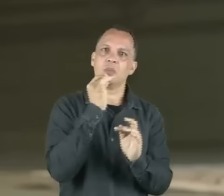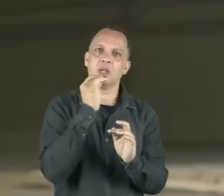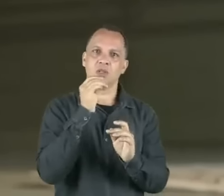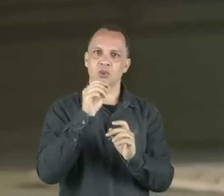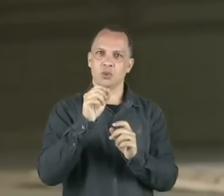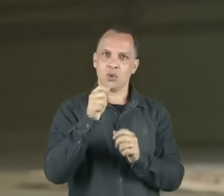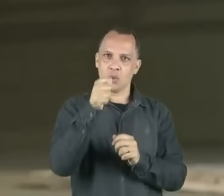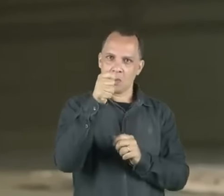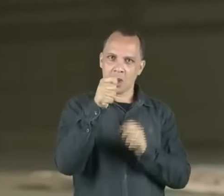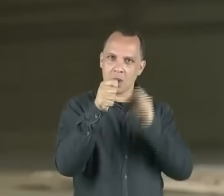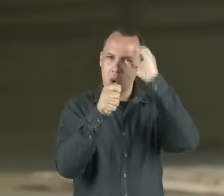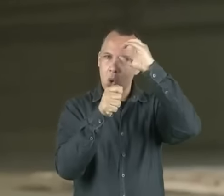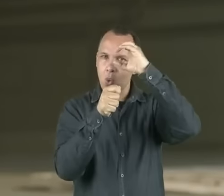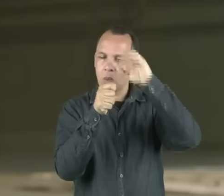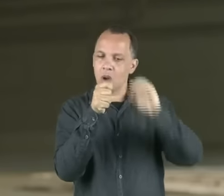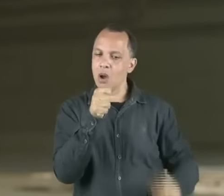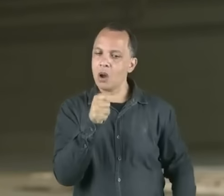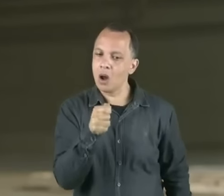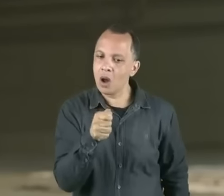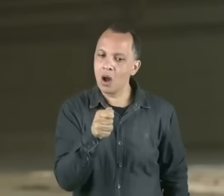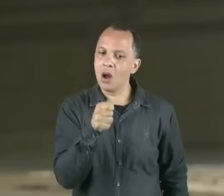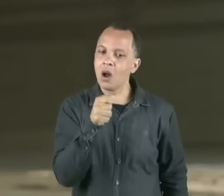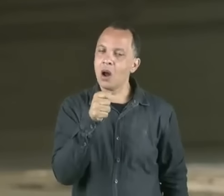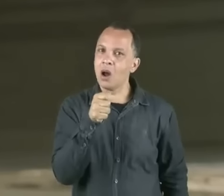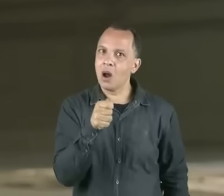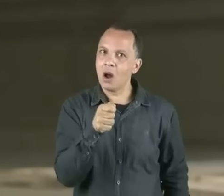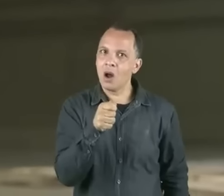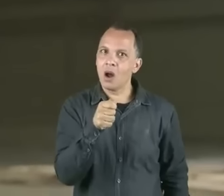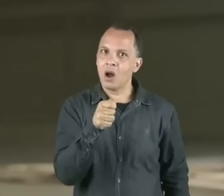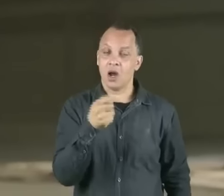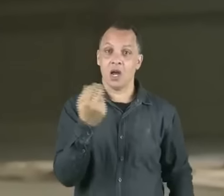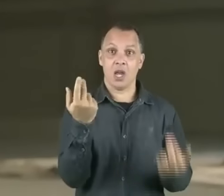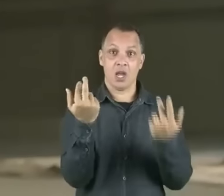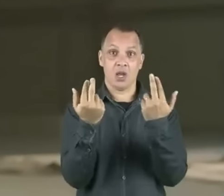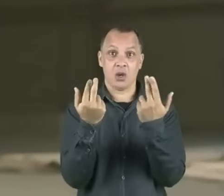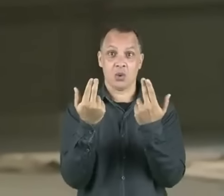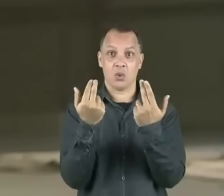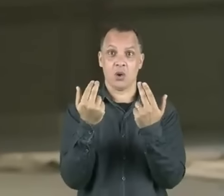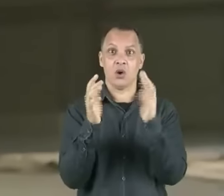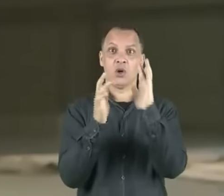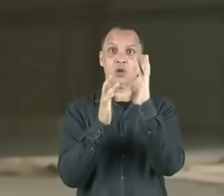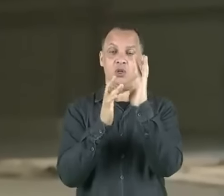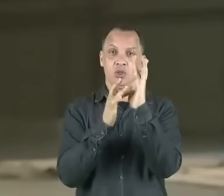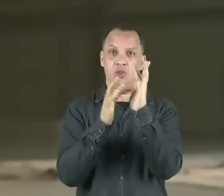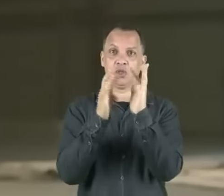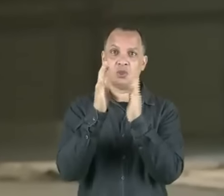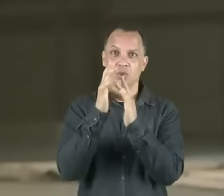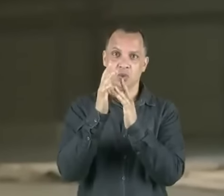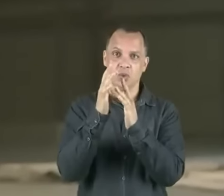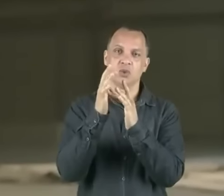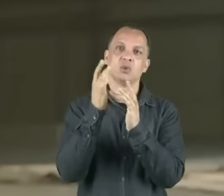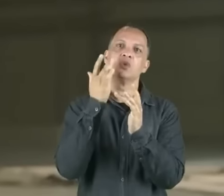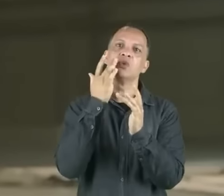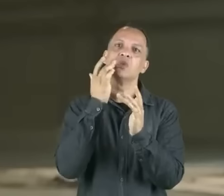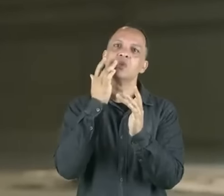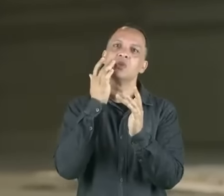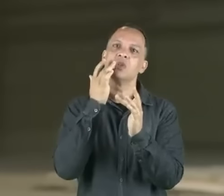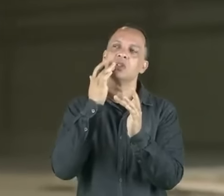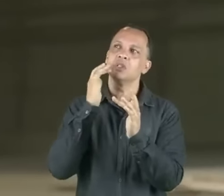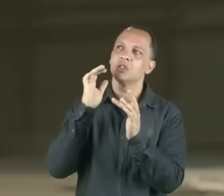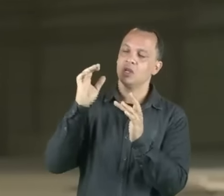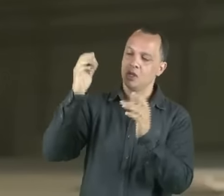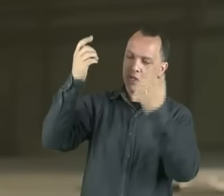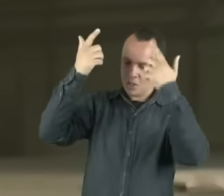o e diz o apóstolo Paulo que quando Deus nos Olha pelo sangue de Jesus Ele nos enxerga sem